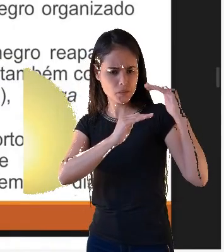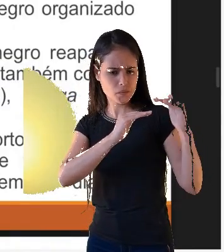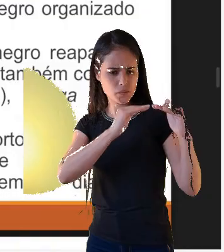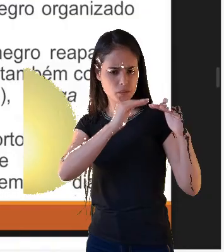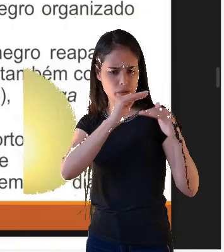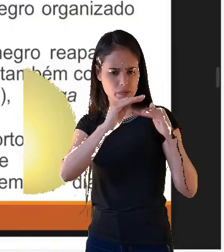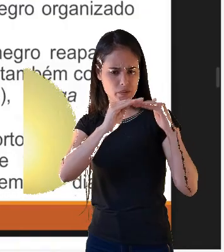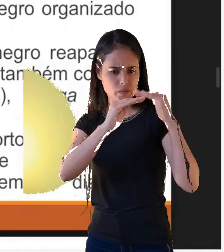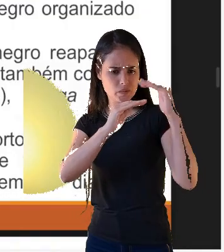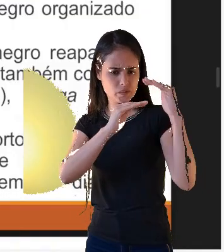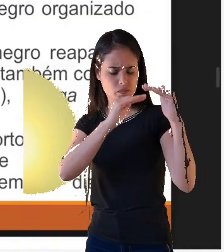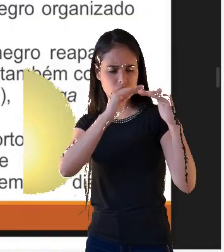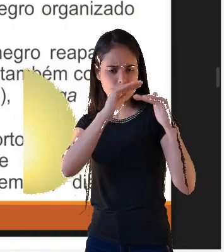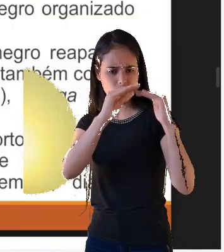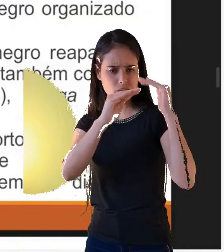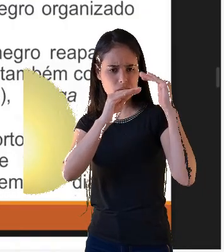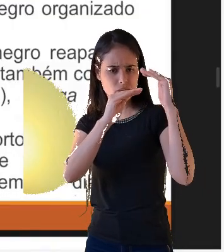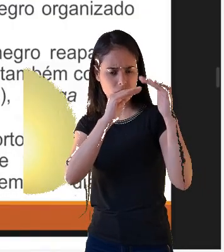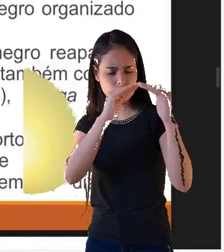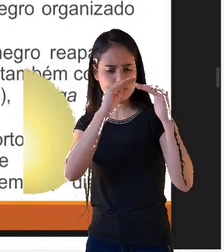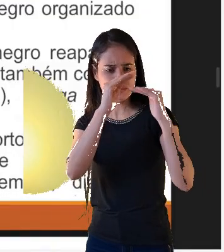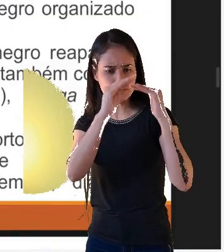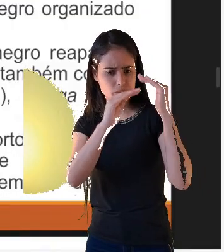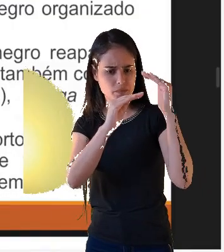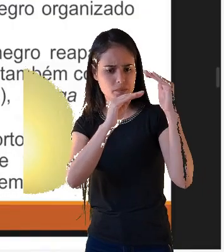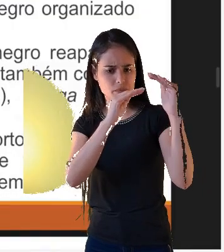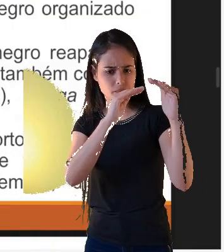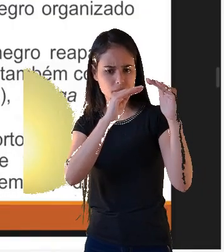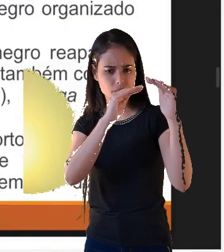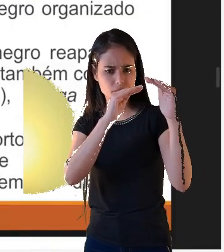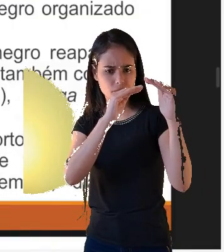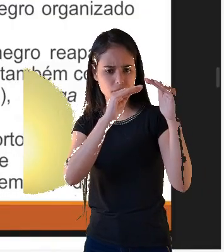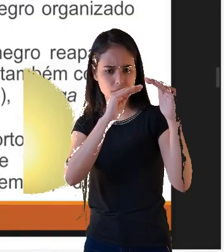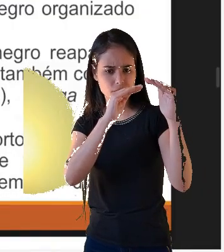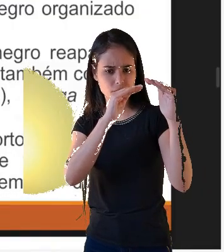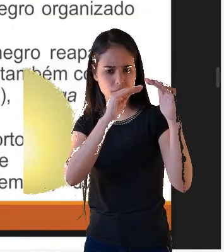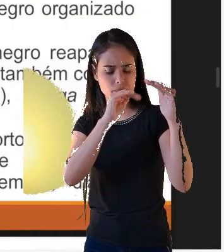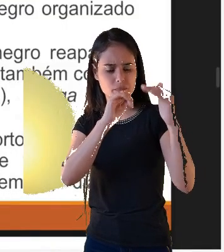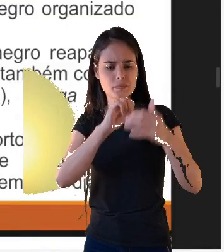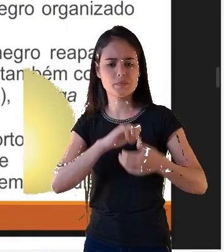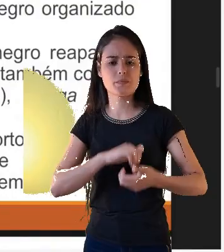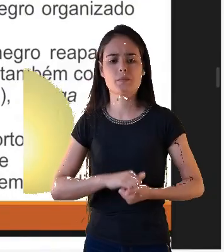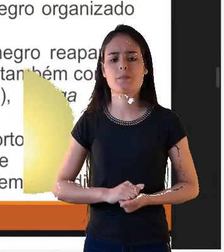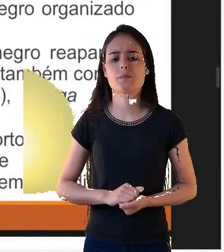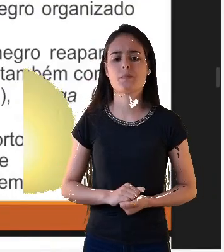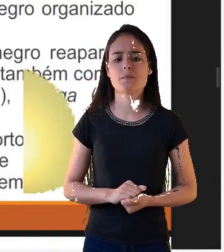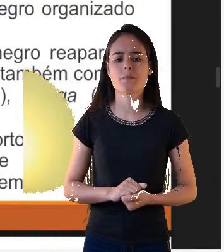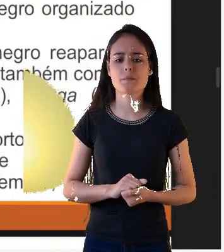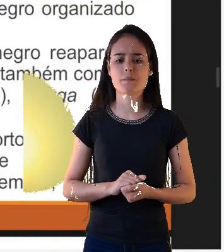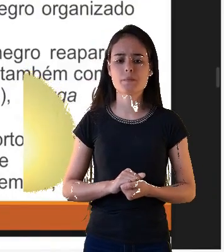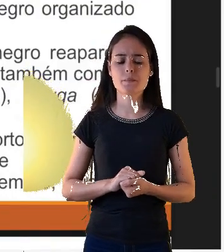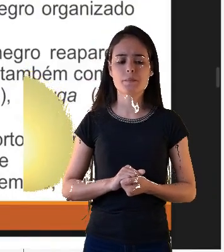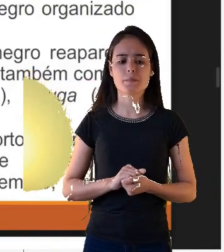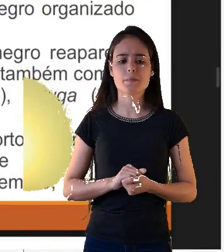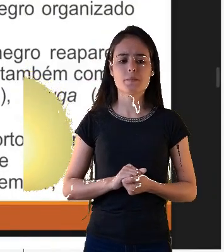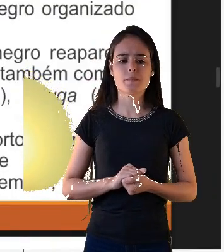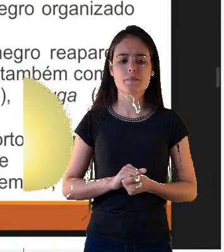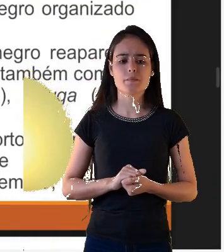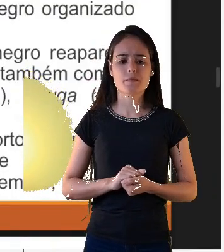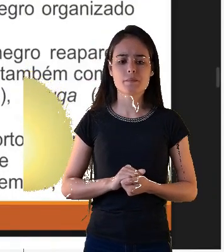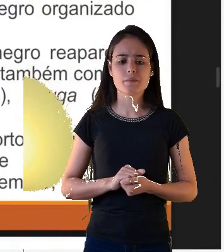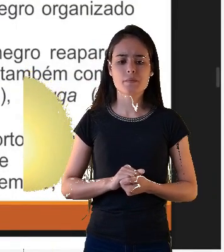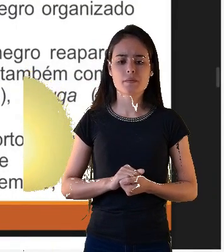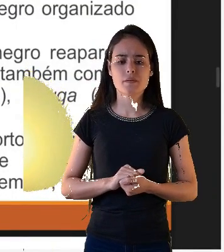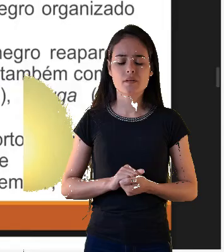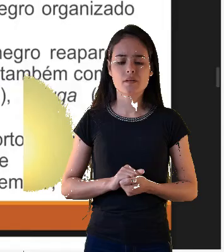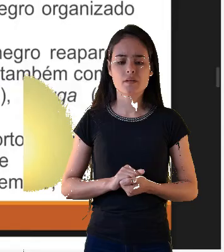o movimento negro continuou se articulando, né, politicamente, né? Então, mesmo com toda